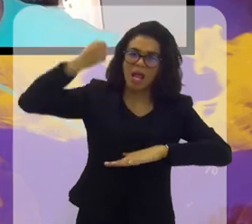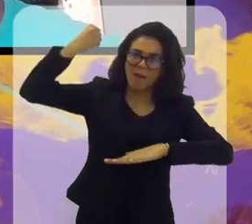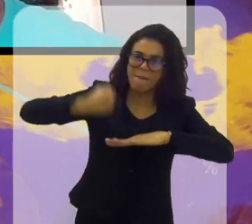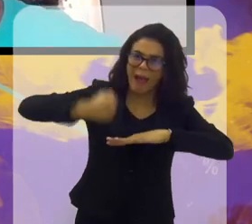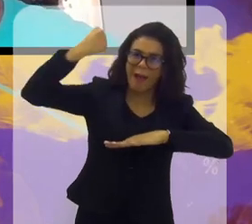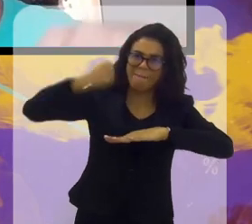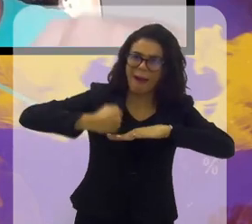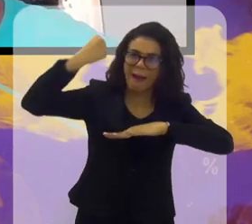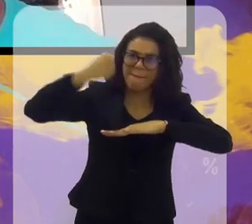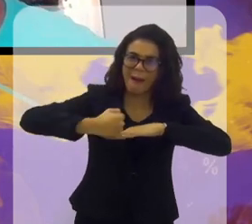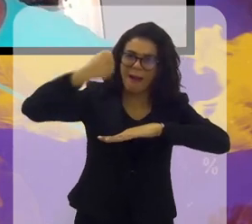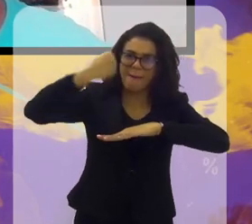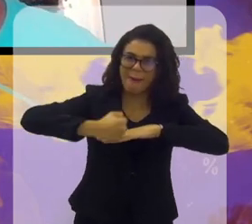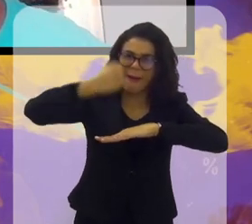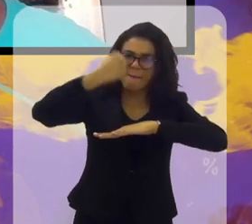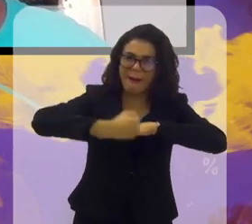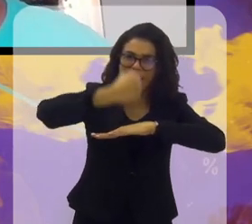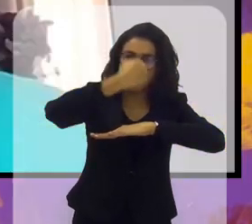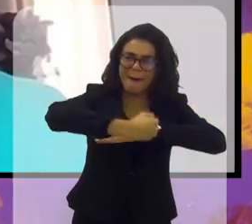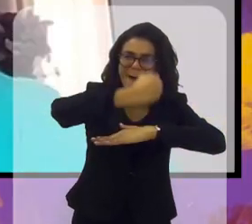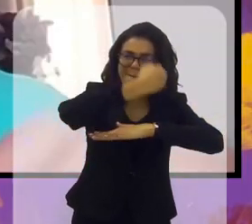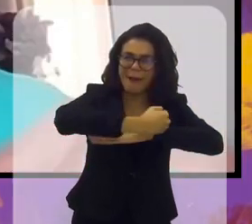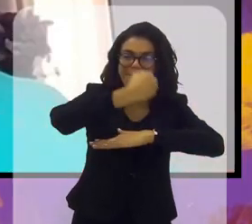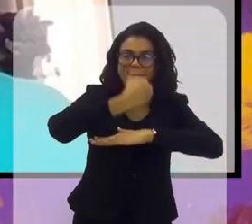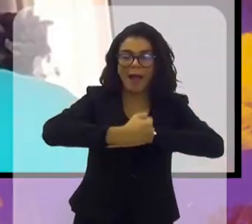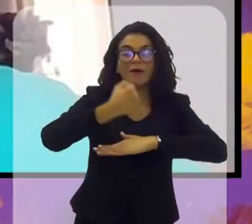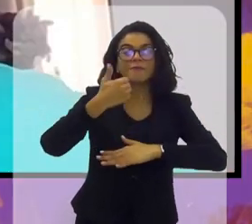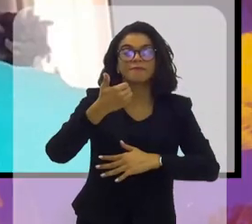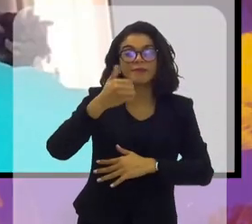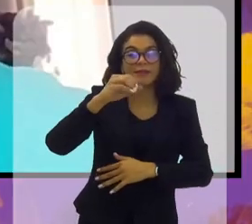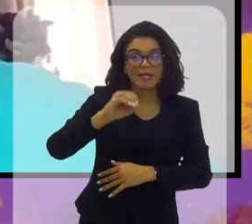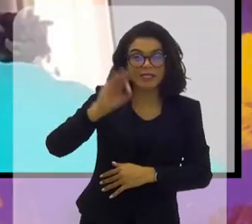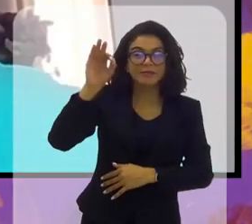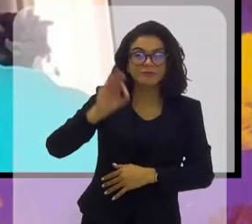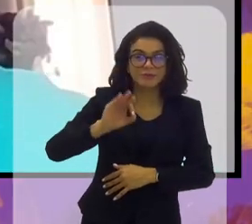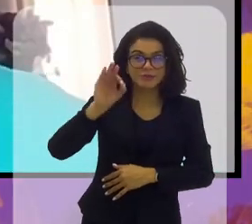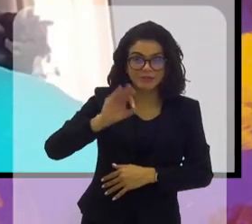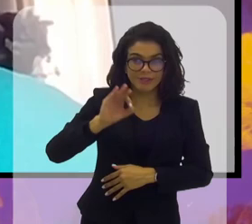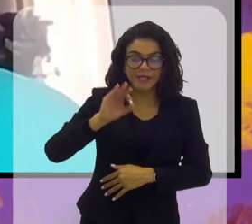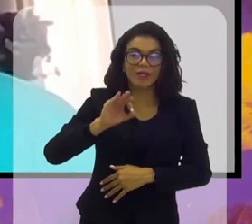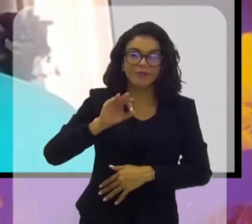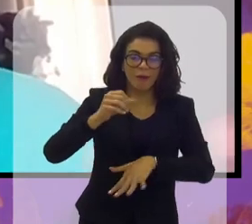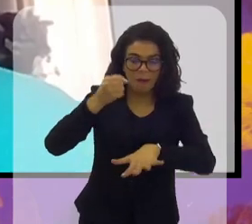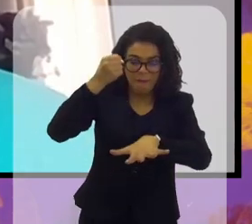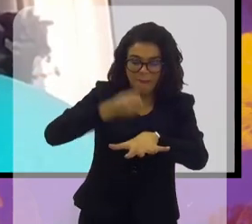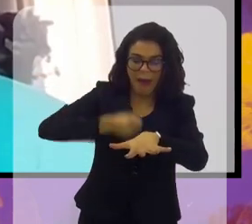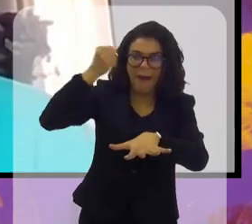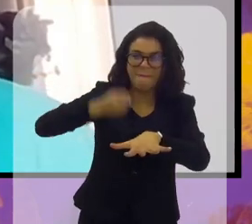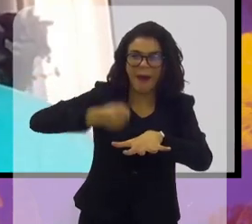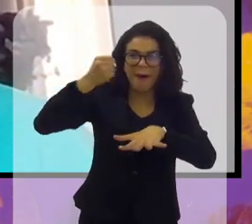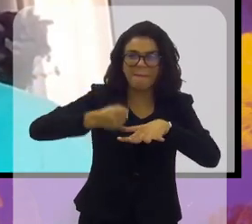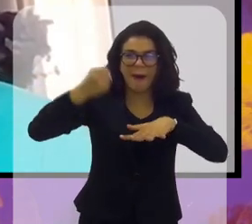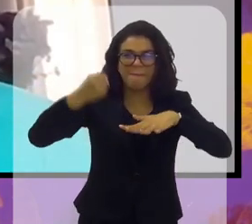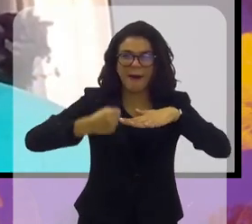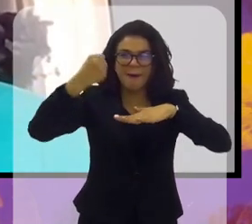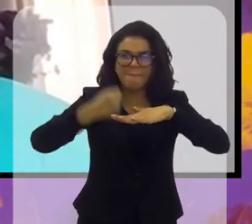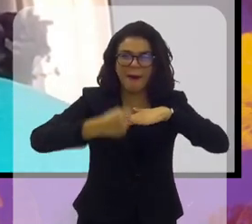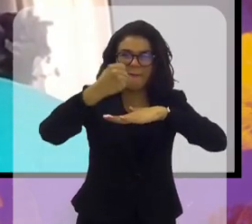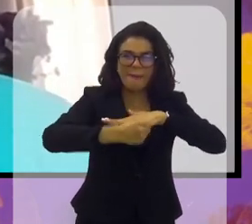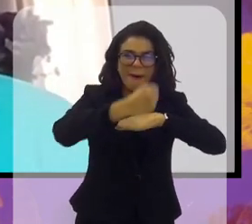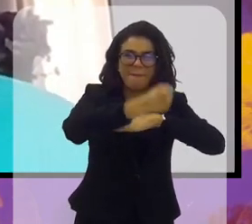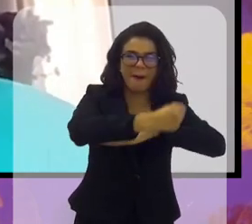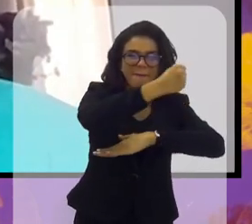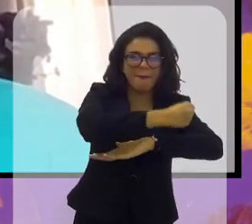e ele é costurado, cravado no solo, 10% por metro quadrado.